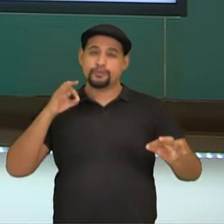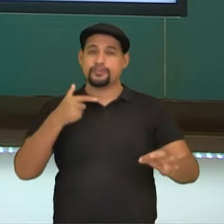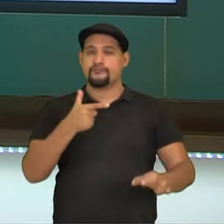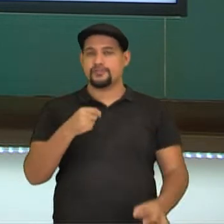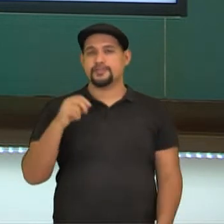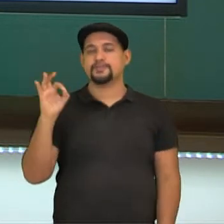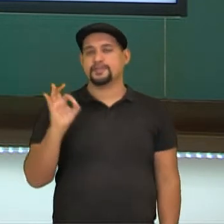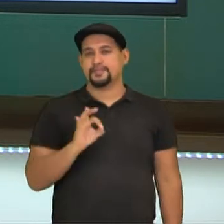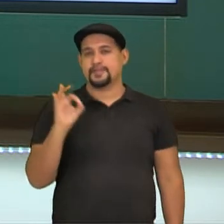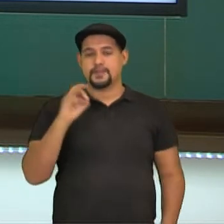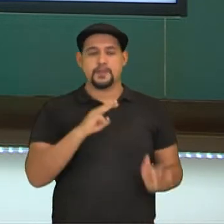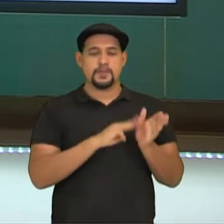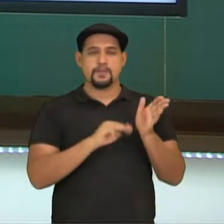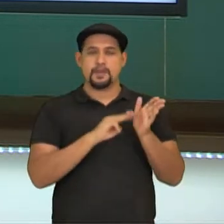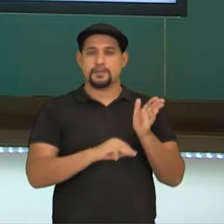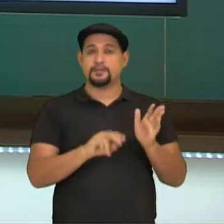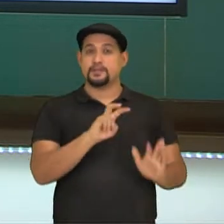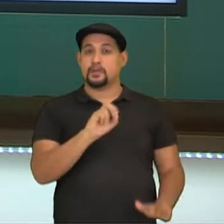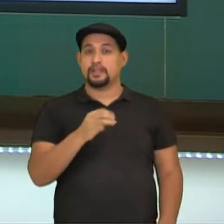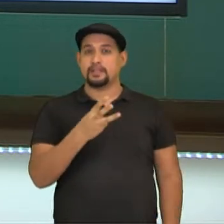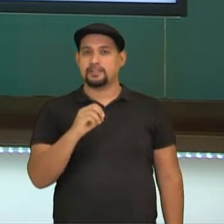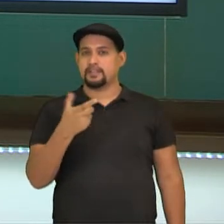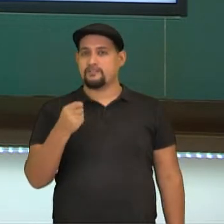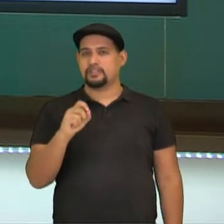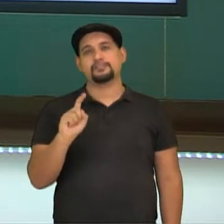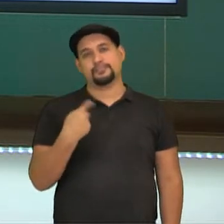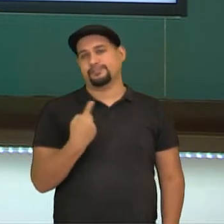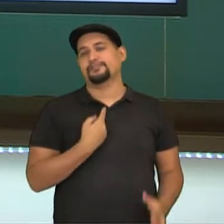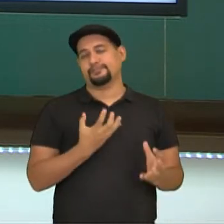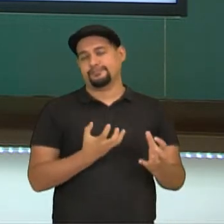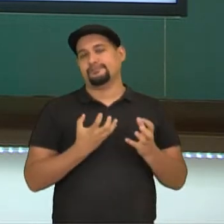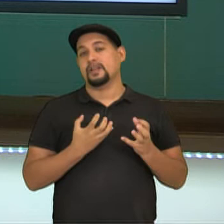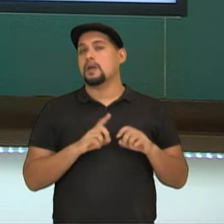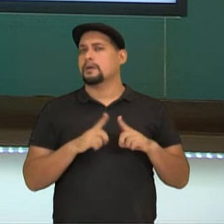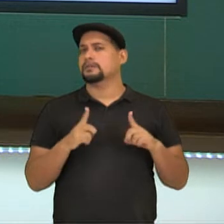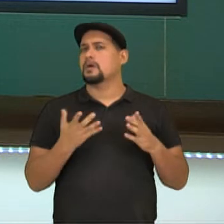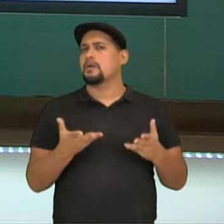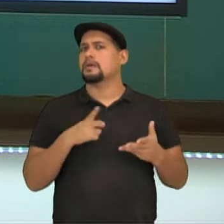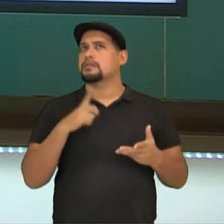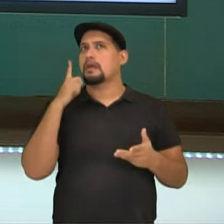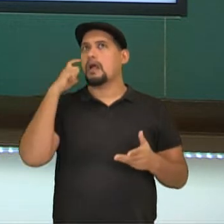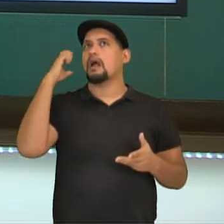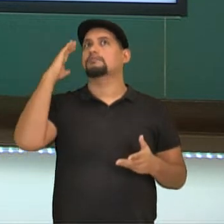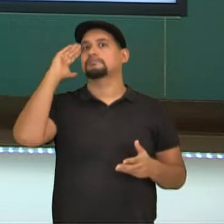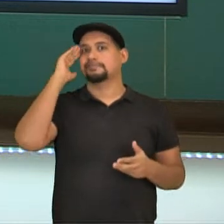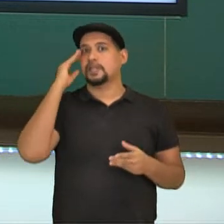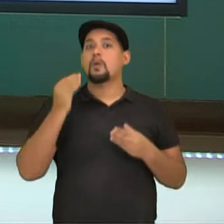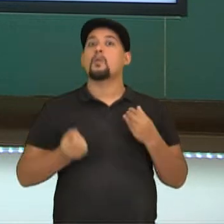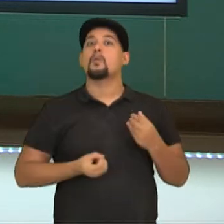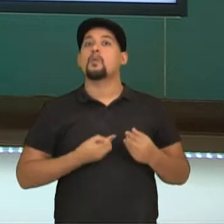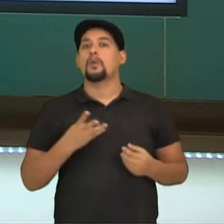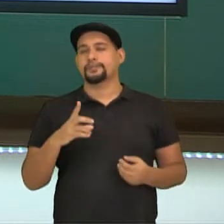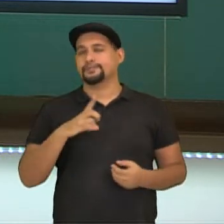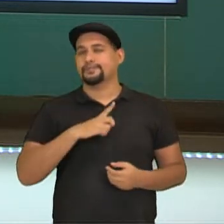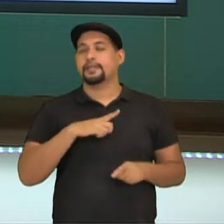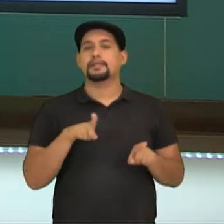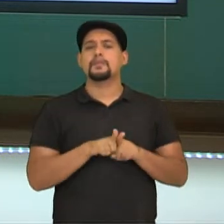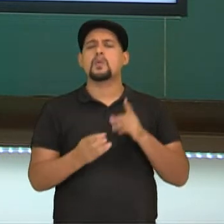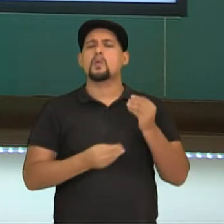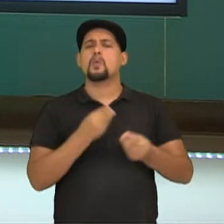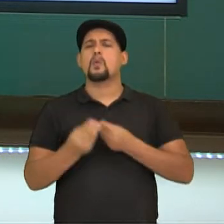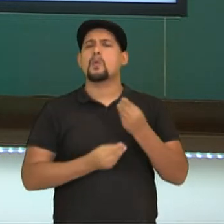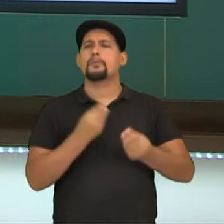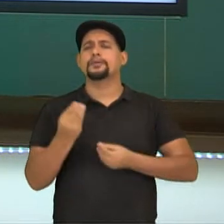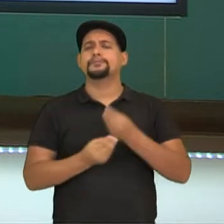20% do método 50, 30 e 20 que a gente queria, né? Mas a gente agora tem ideia de quanto a gente tem e o como que a gente